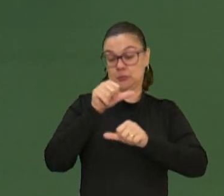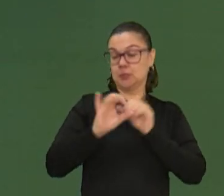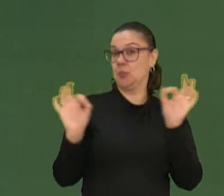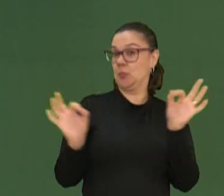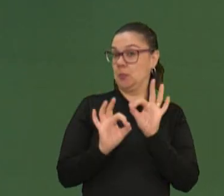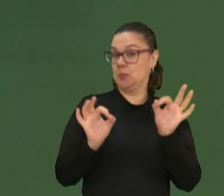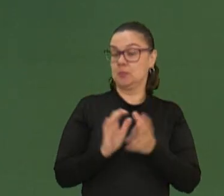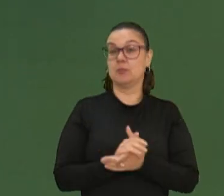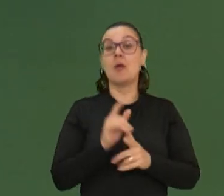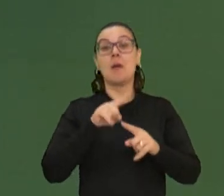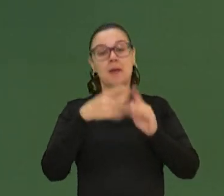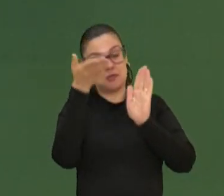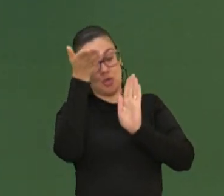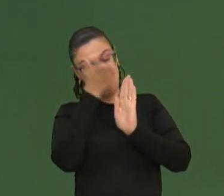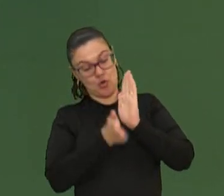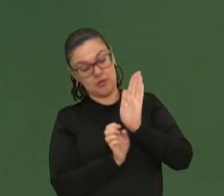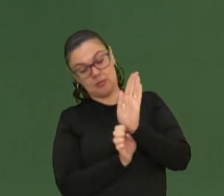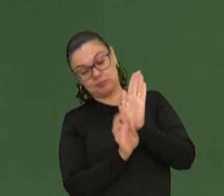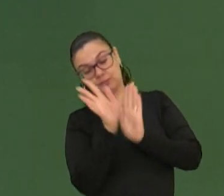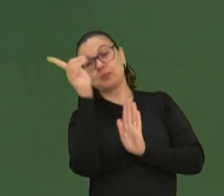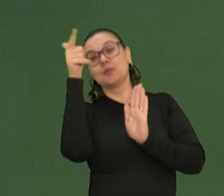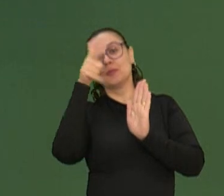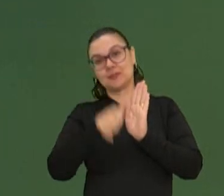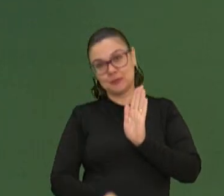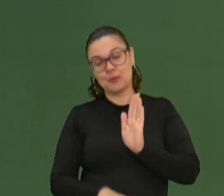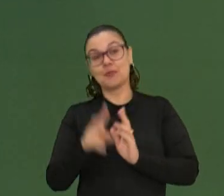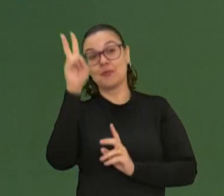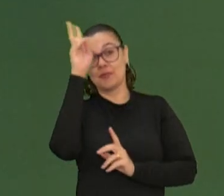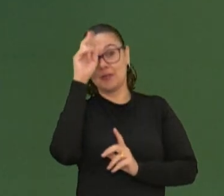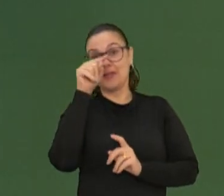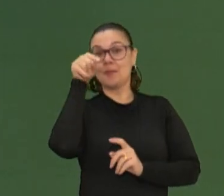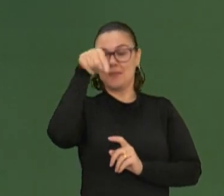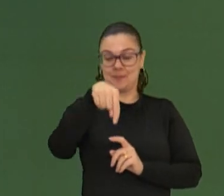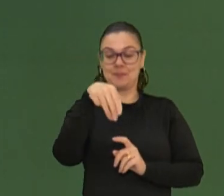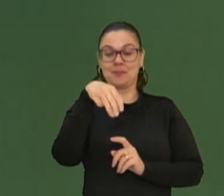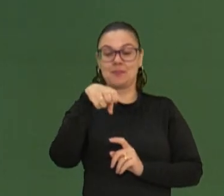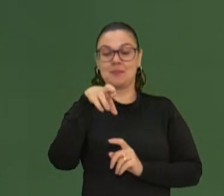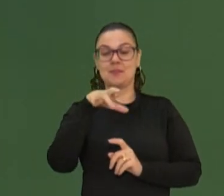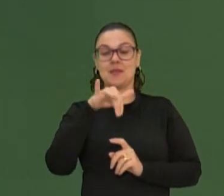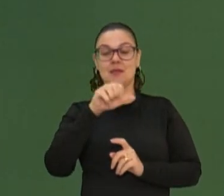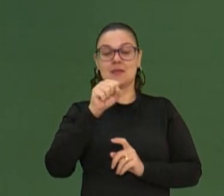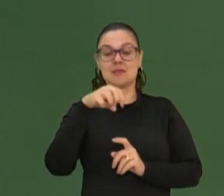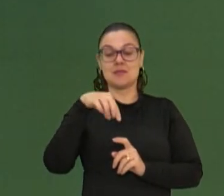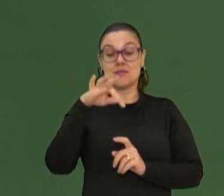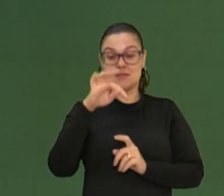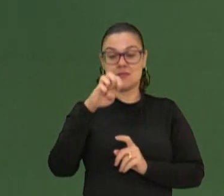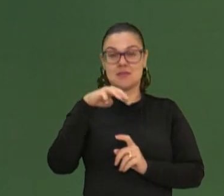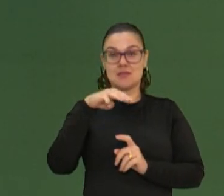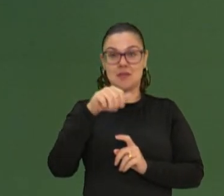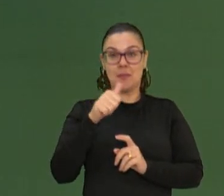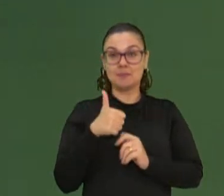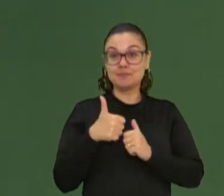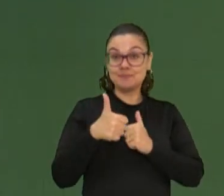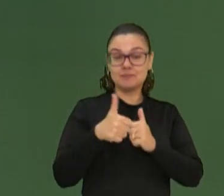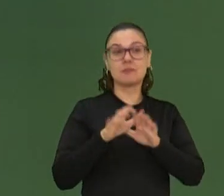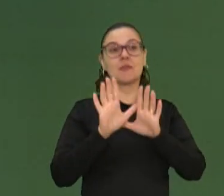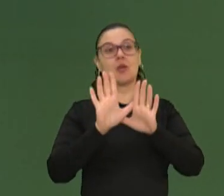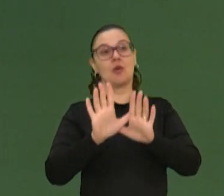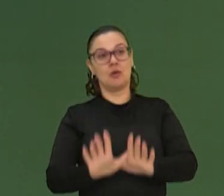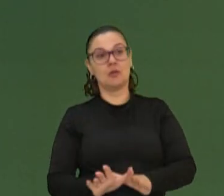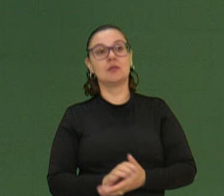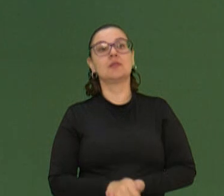nada, mas se você cortar, eles podem voltar a ser meristema. Tá bom? E,